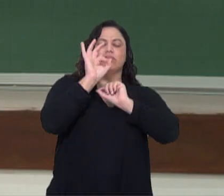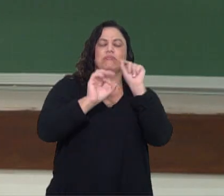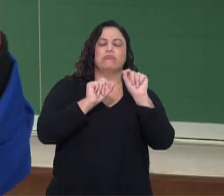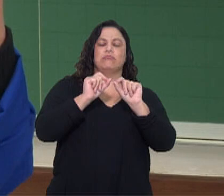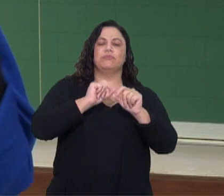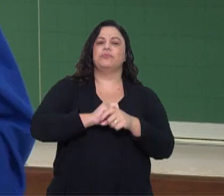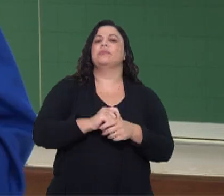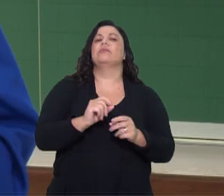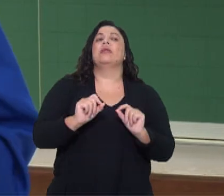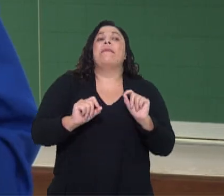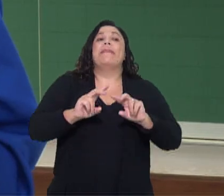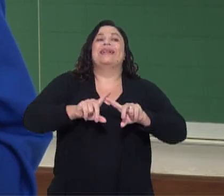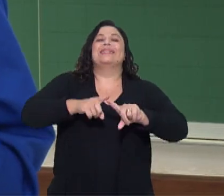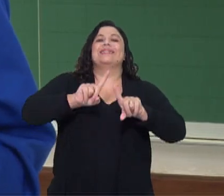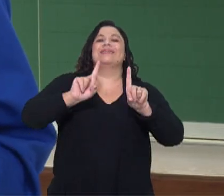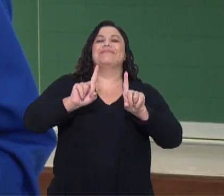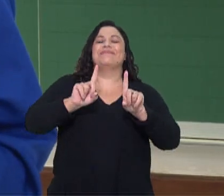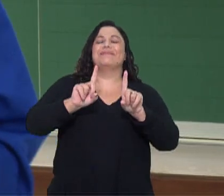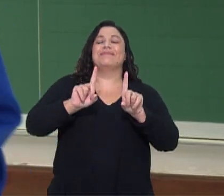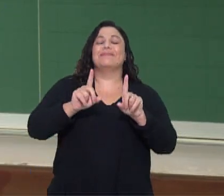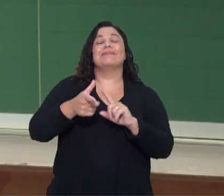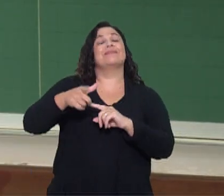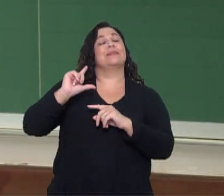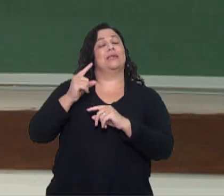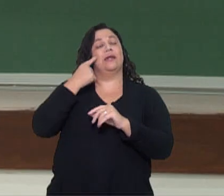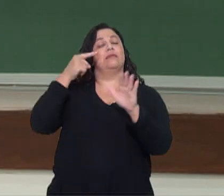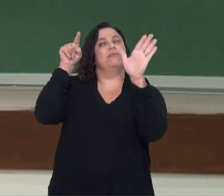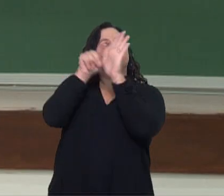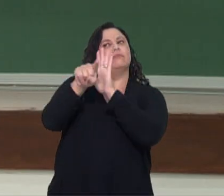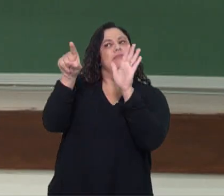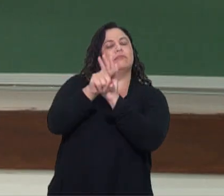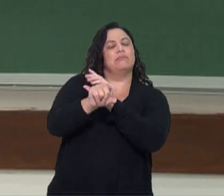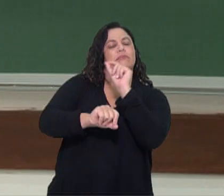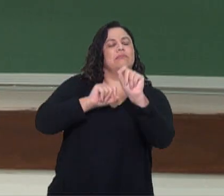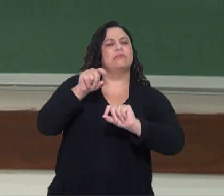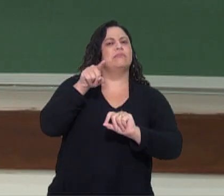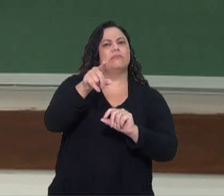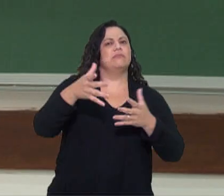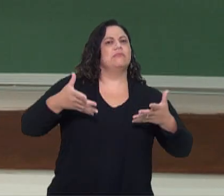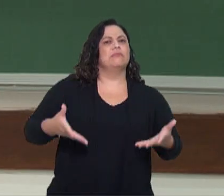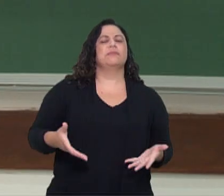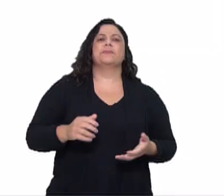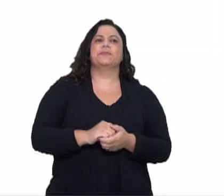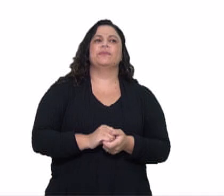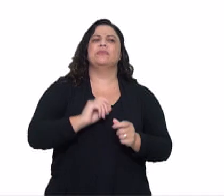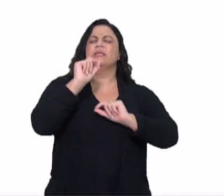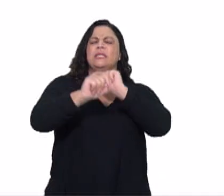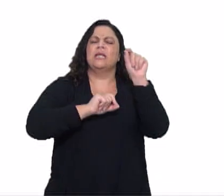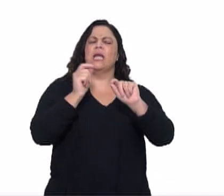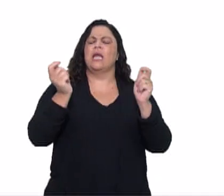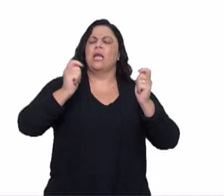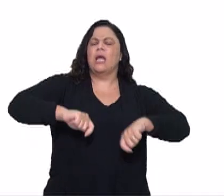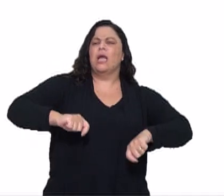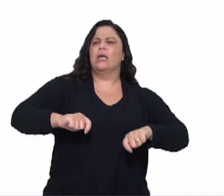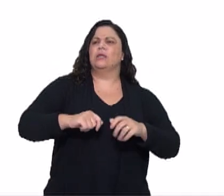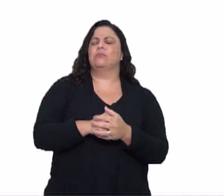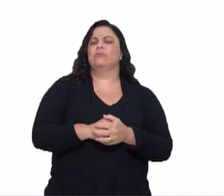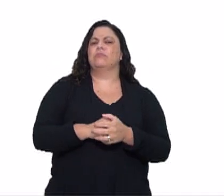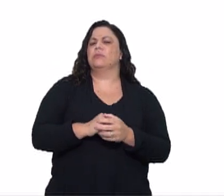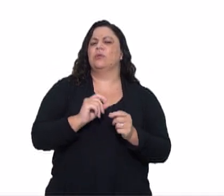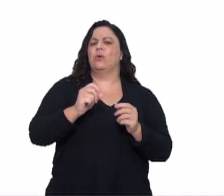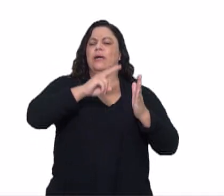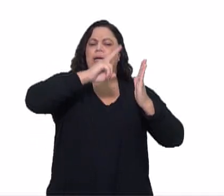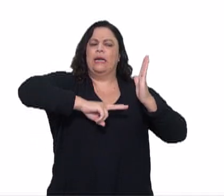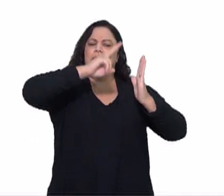Mas antes, eu quero fazer uma pergunta para vocês. Quem tem o costume de ler jornais, seja